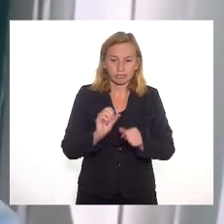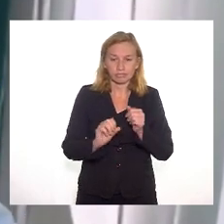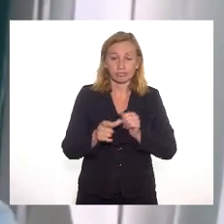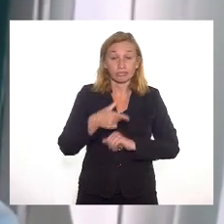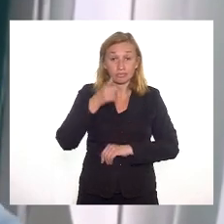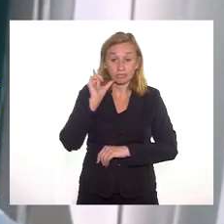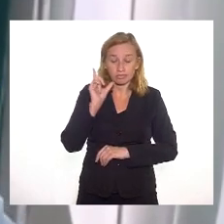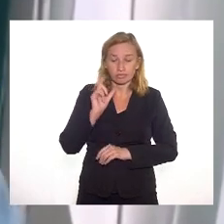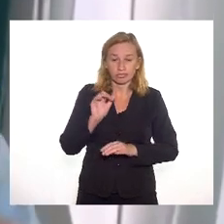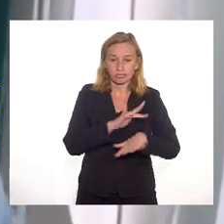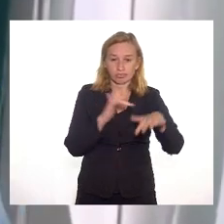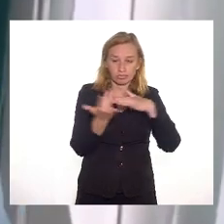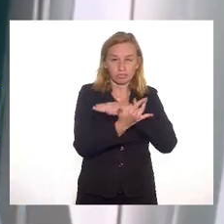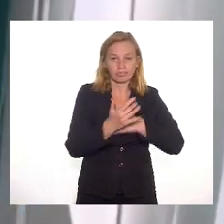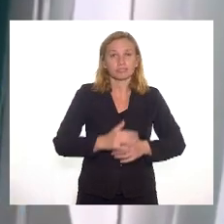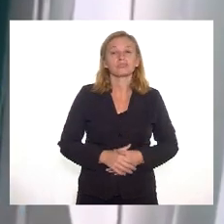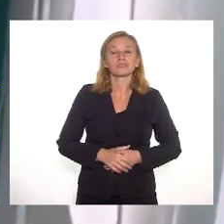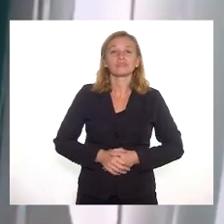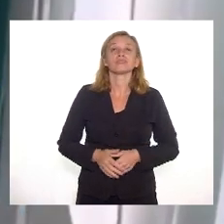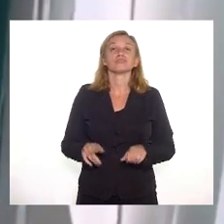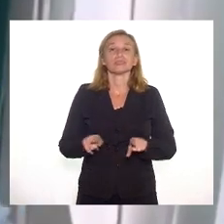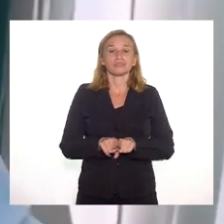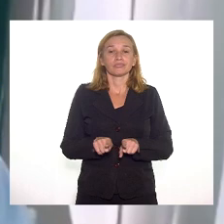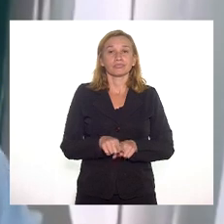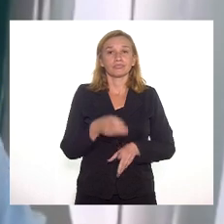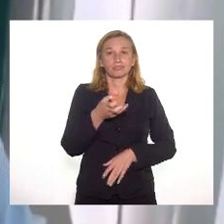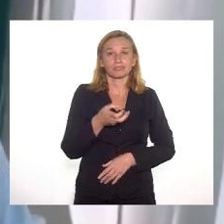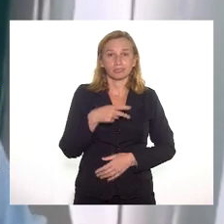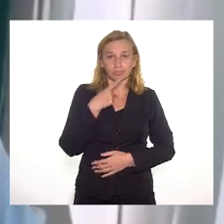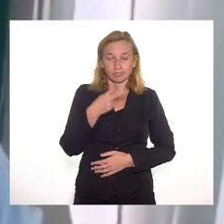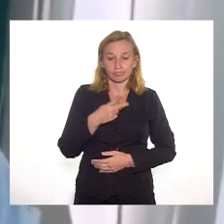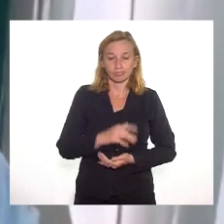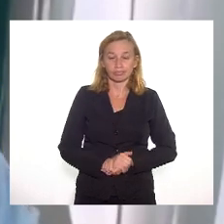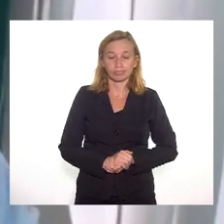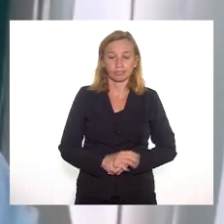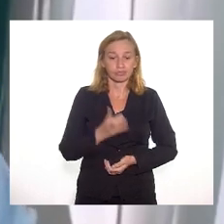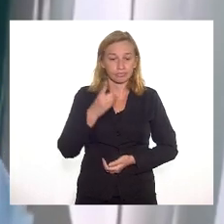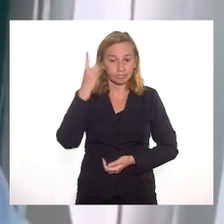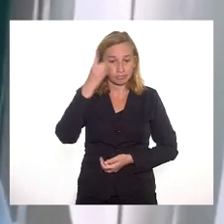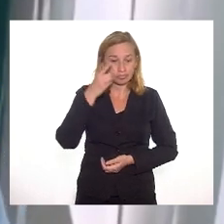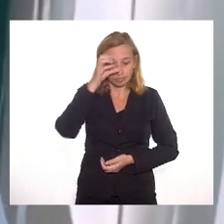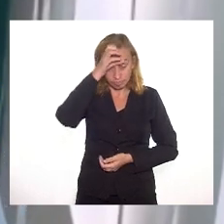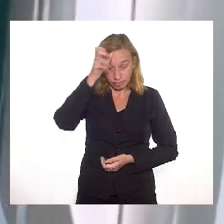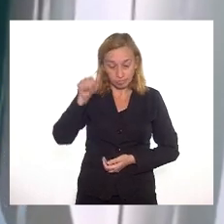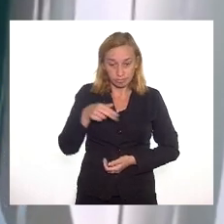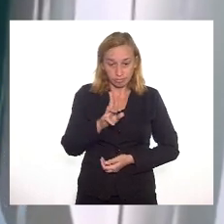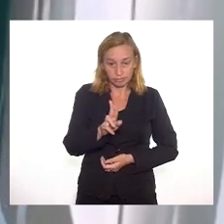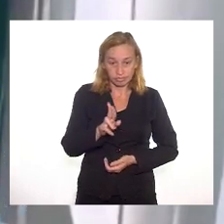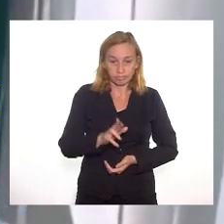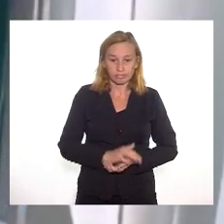mesmo pelas redes sociais. E, ao mesmo tempo, queria dizer, deputado Tia Ju,